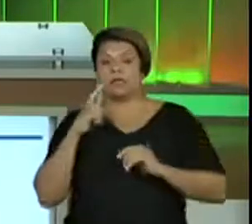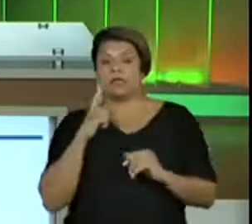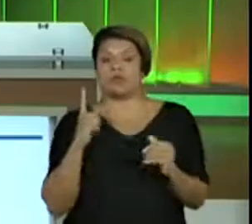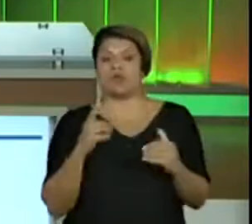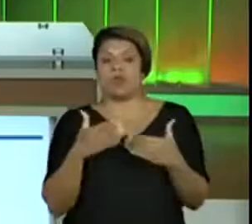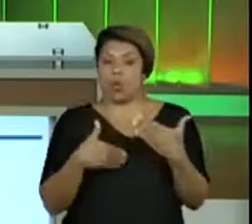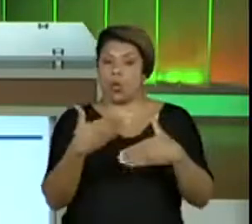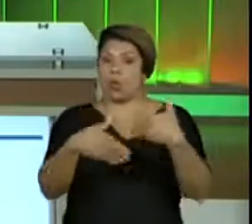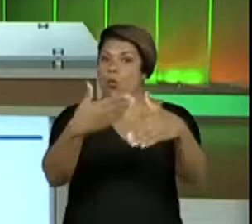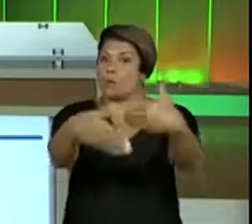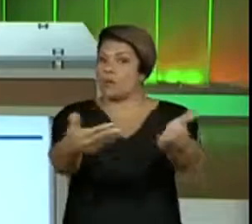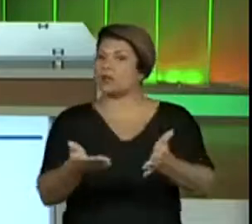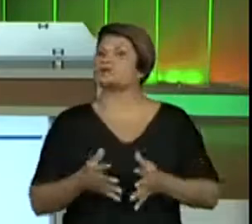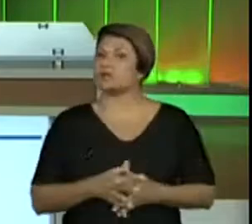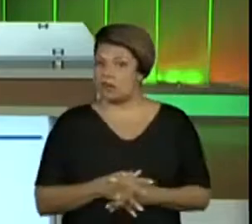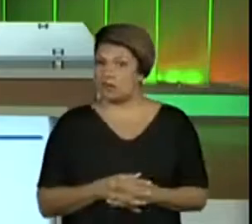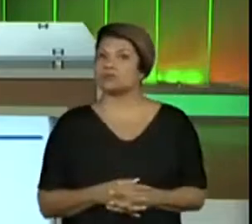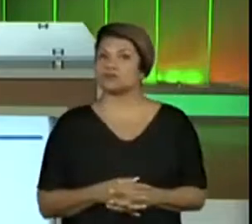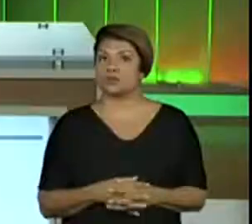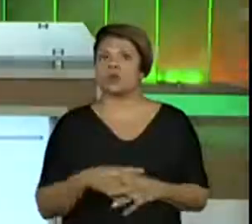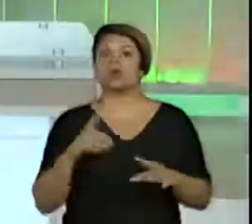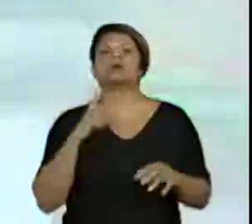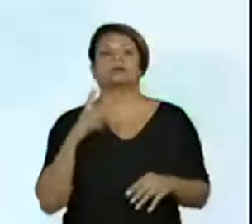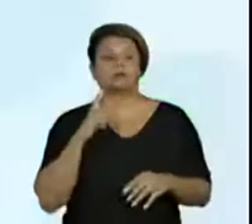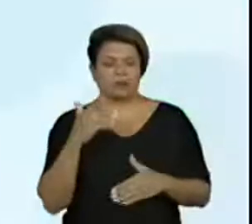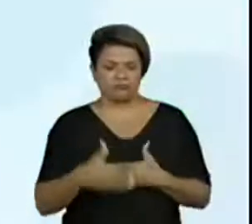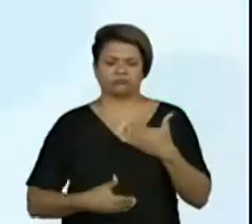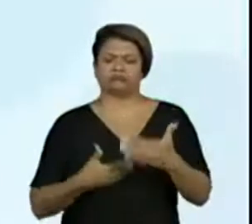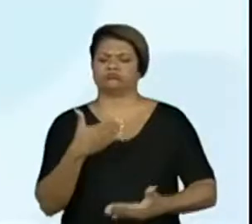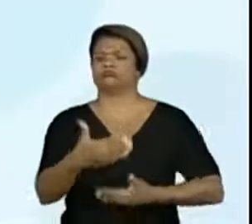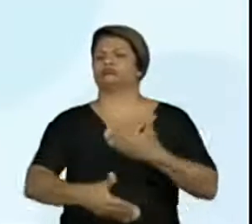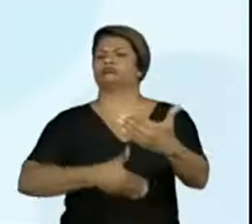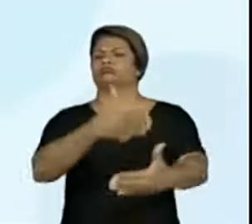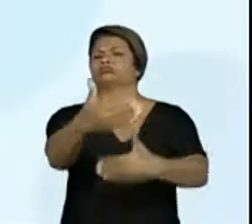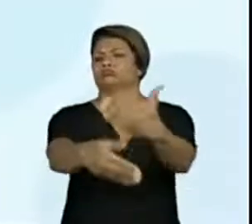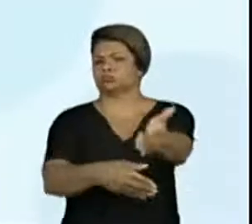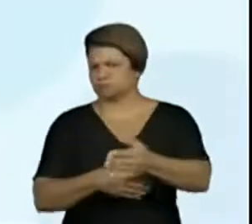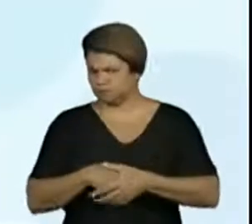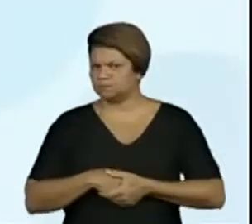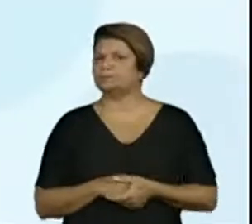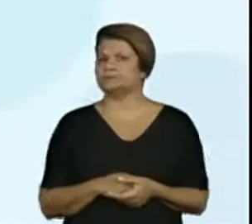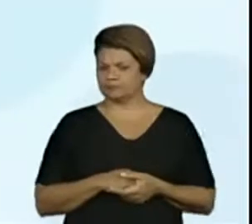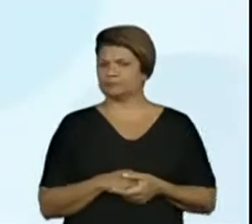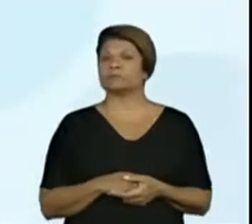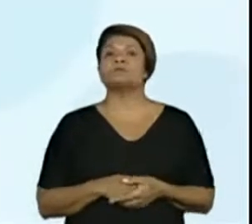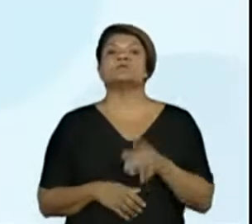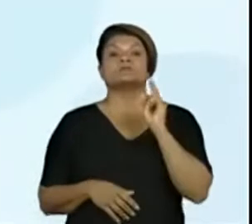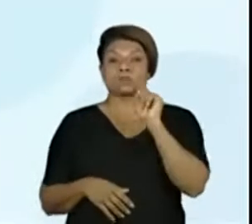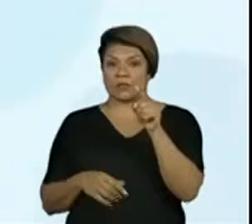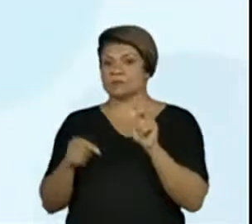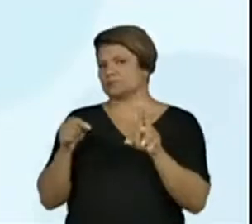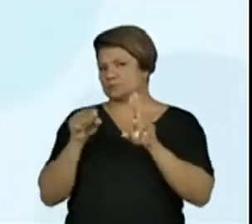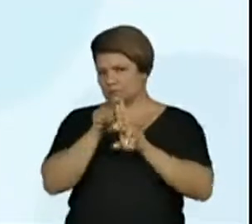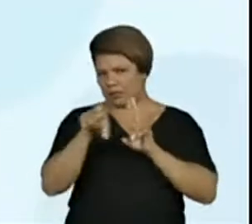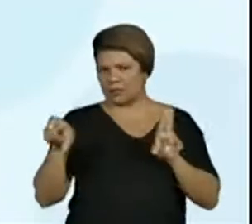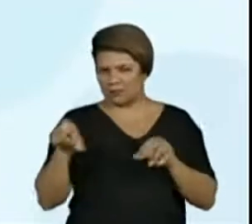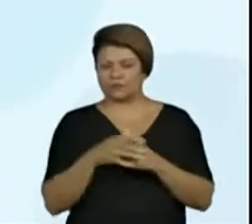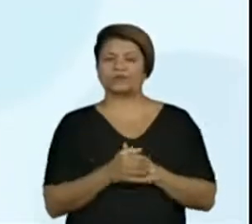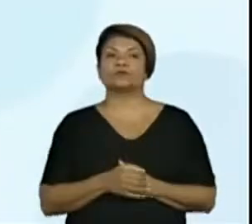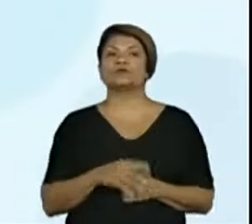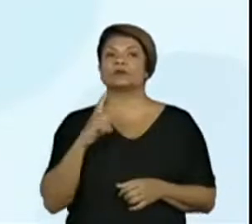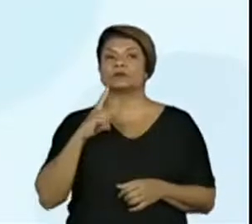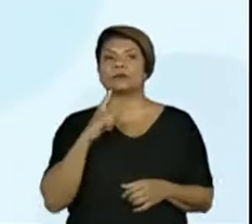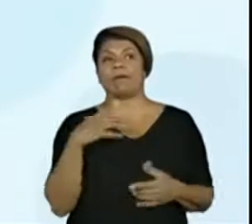processo. Eu destaquei aqui, resultado de um longo processo. Esse parágrafo nos aponta assim: